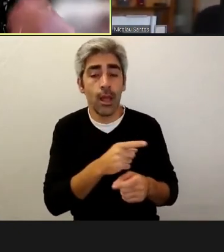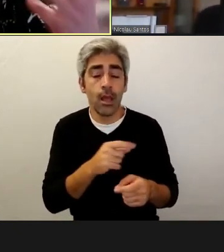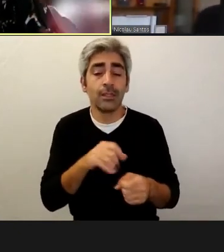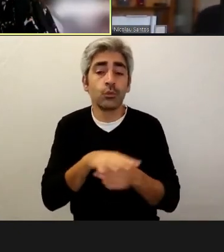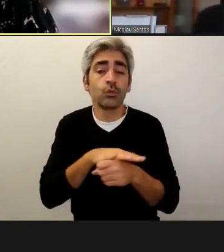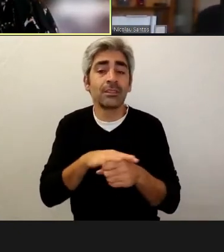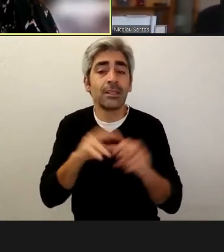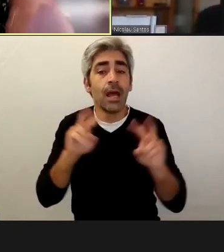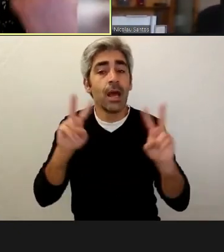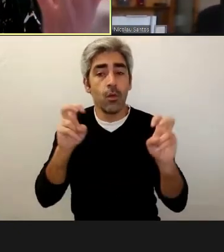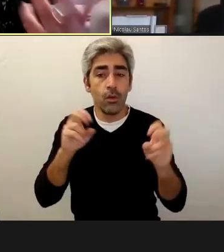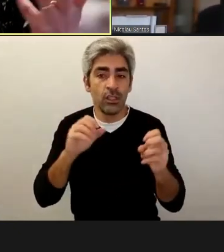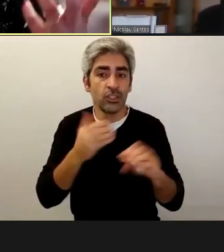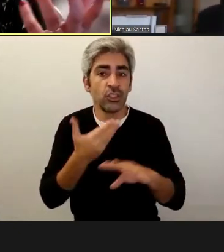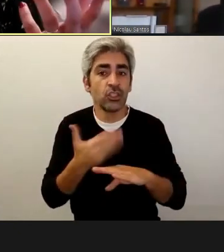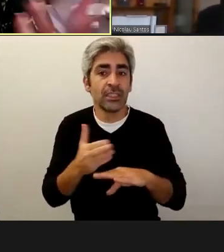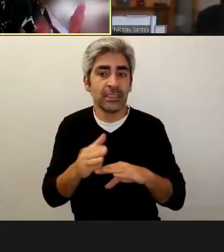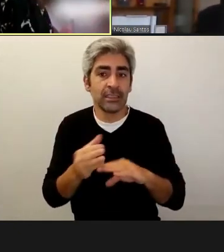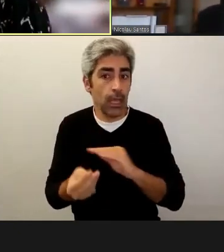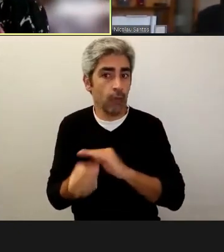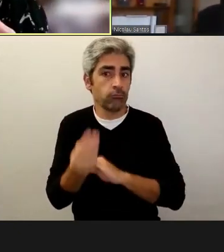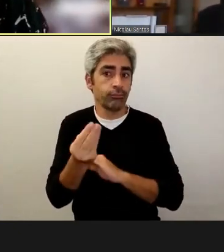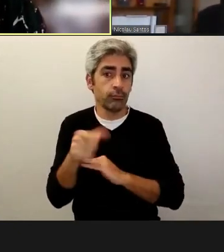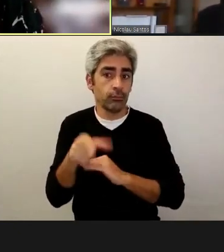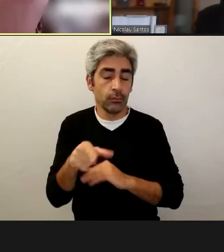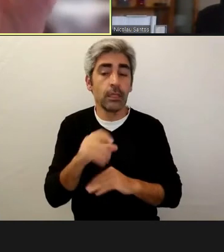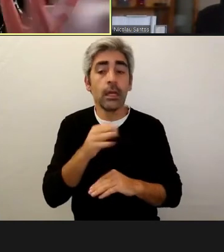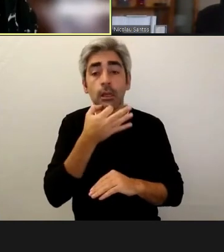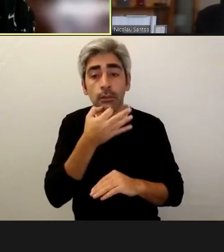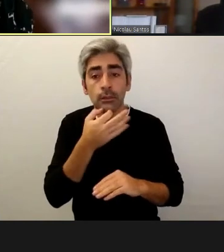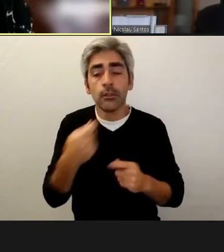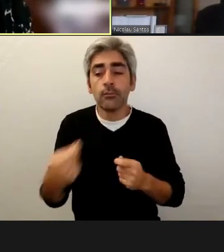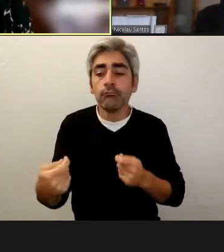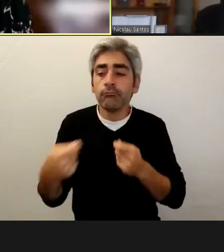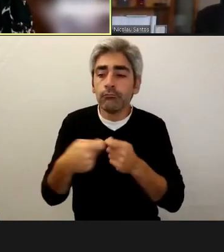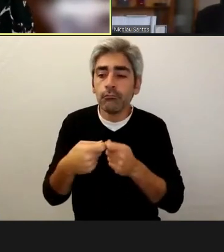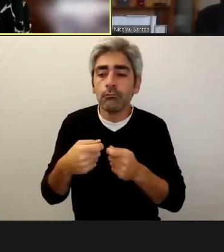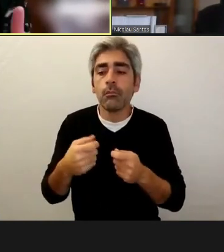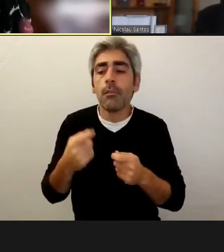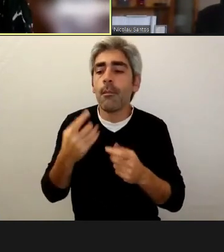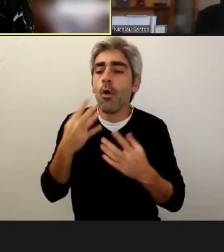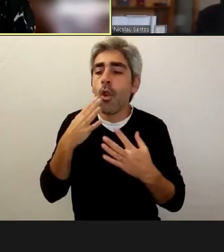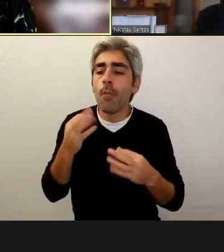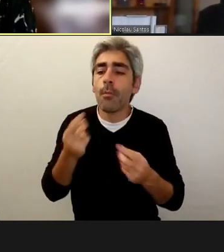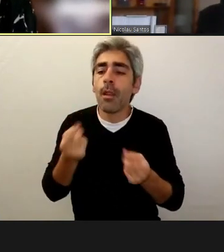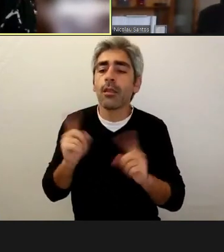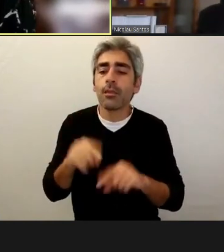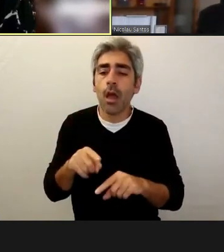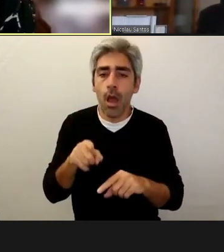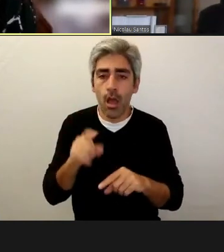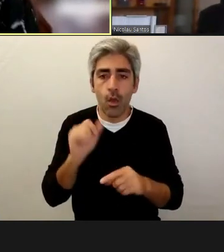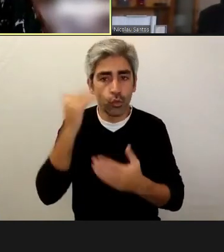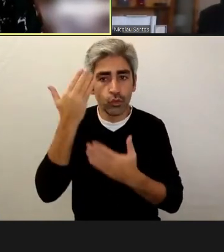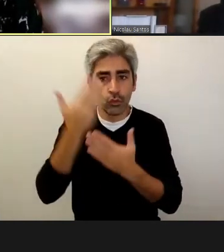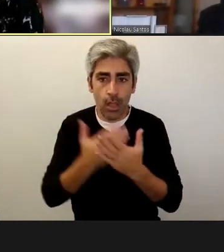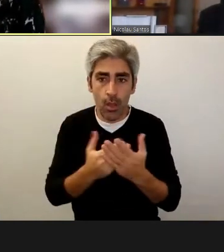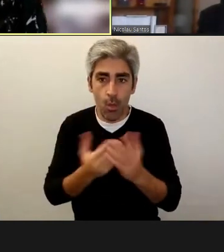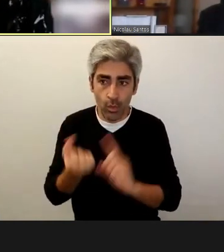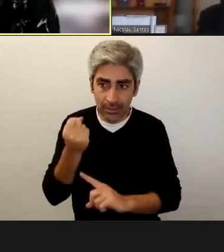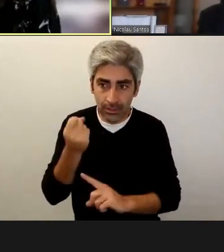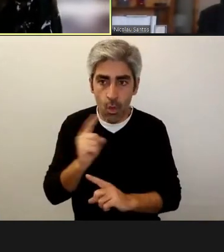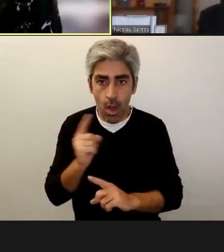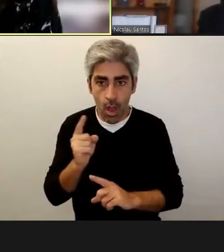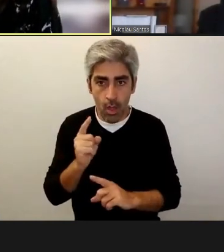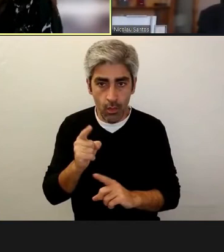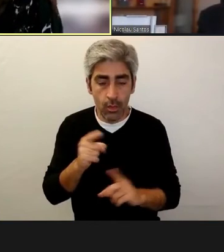adequado, necessário e proporcionado para restabelecer a normalidade constitucional, que é sempre o fim que a Constituição diz. E este